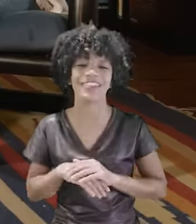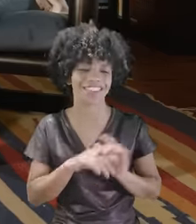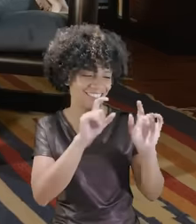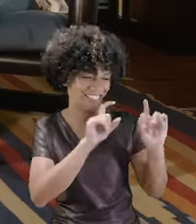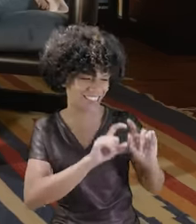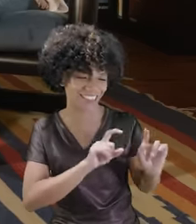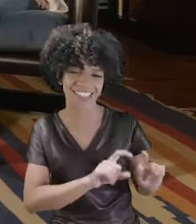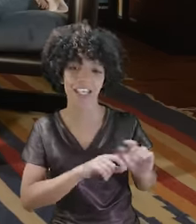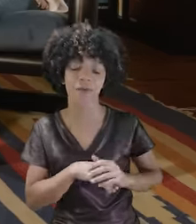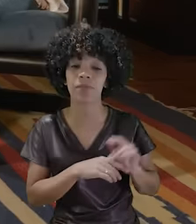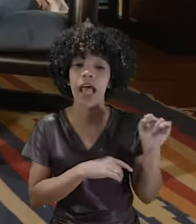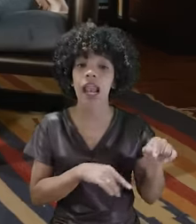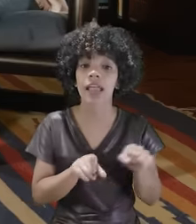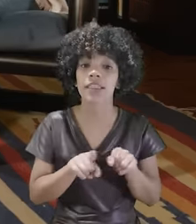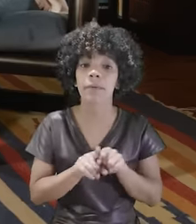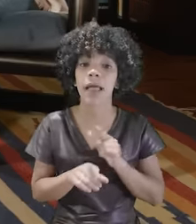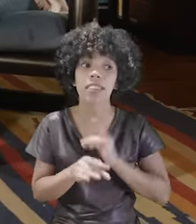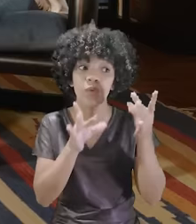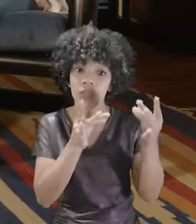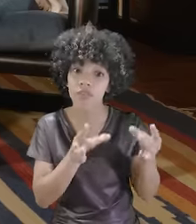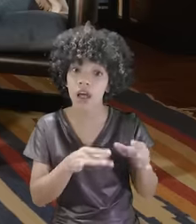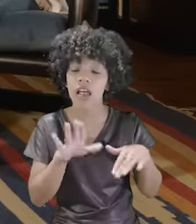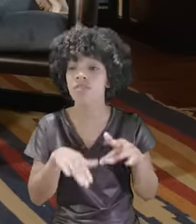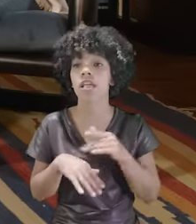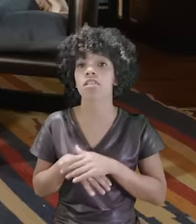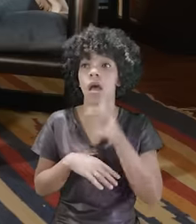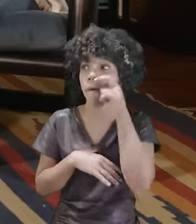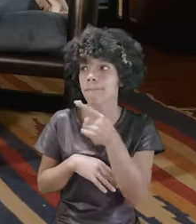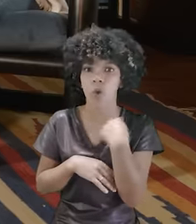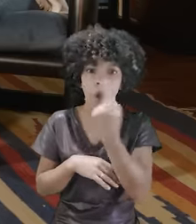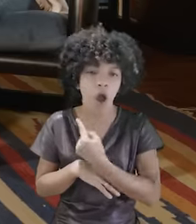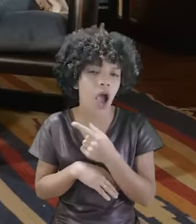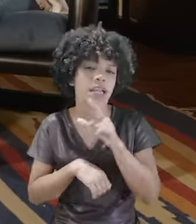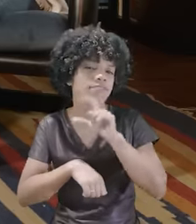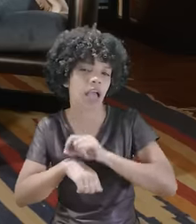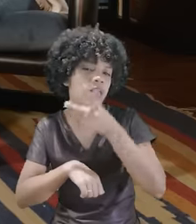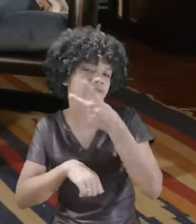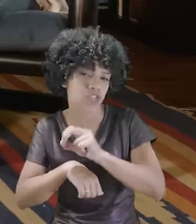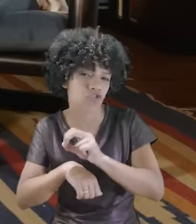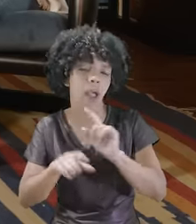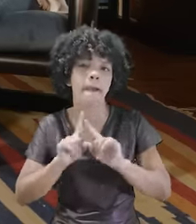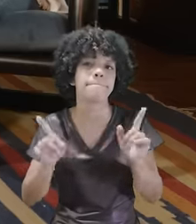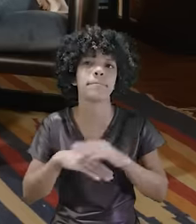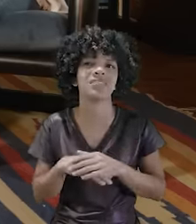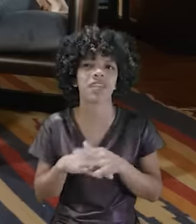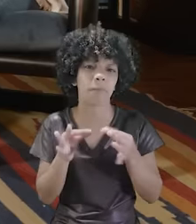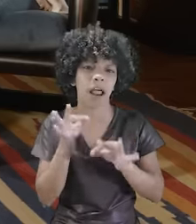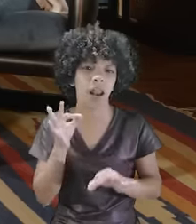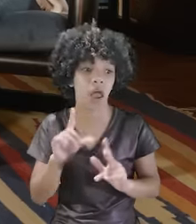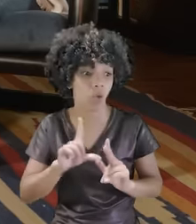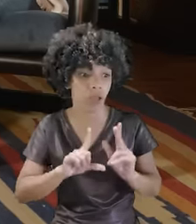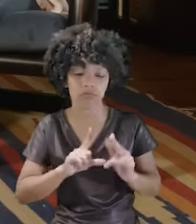corte está na descrição lá tem uns tem uns detalhezinho Às vezes aqui você comeu um papo de 1:10 1:20 muito